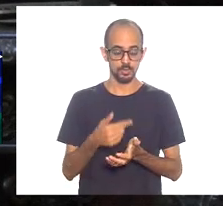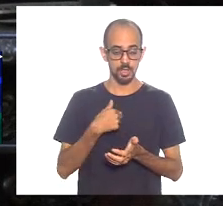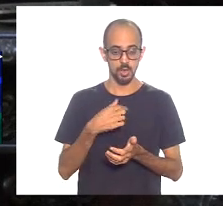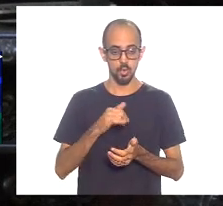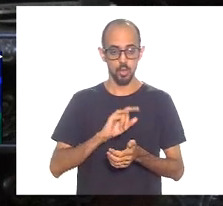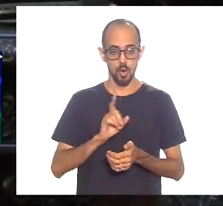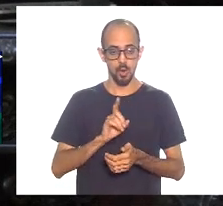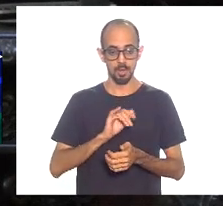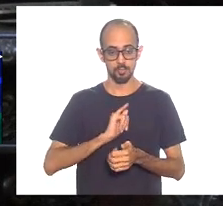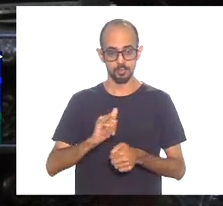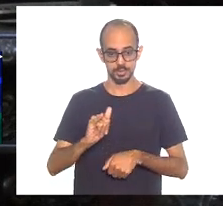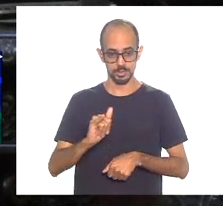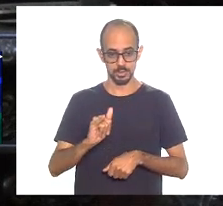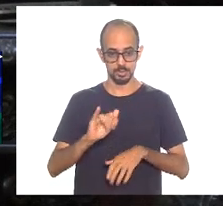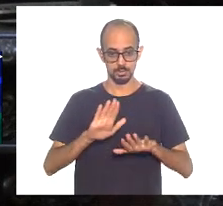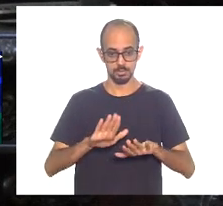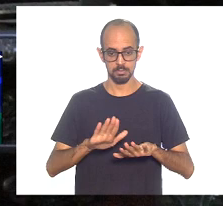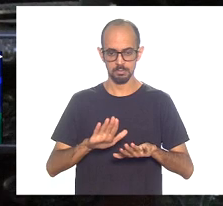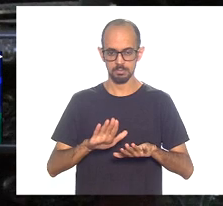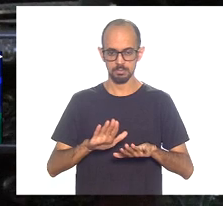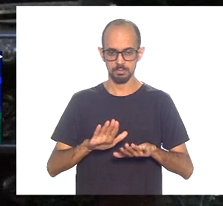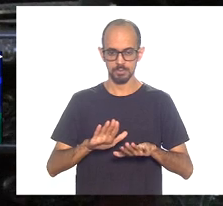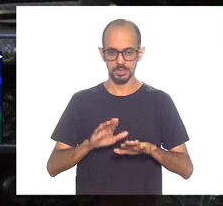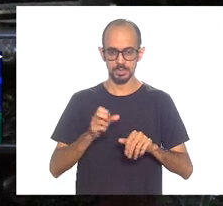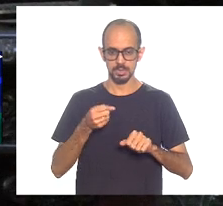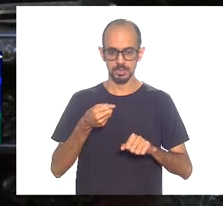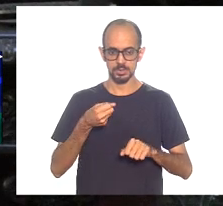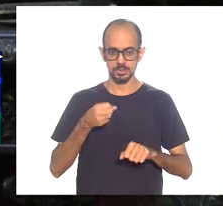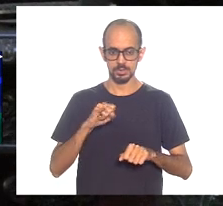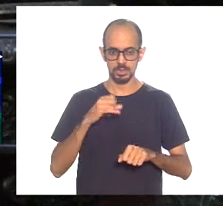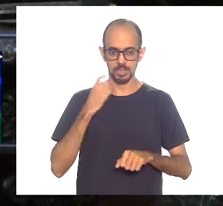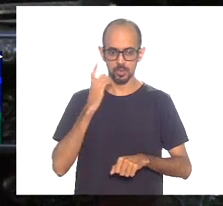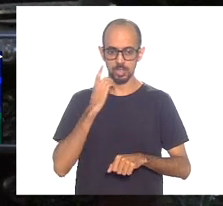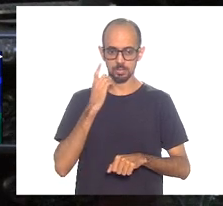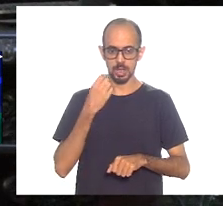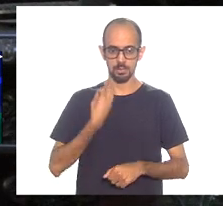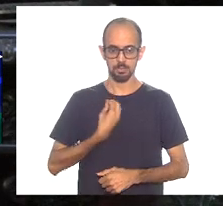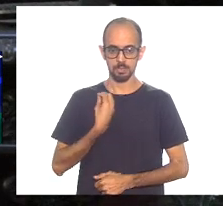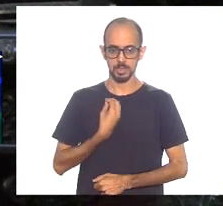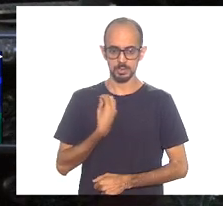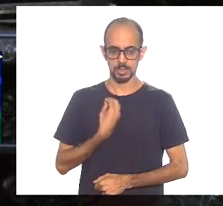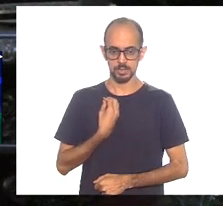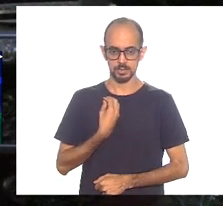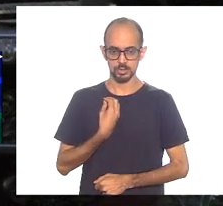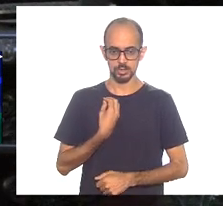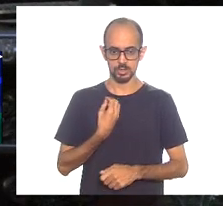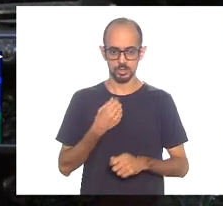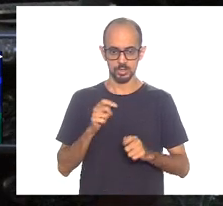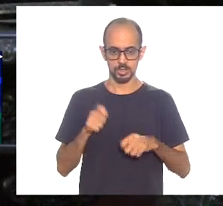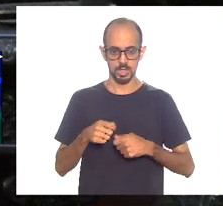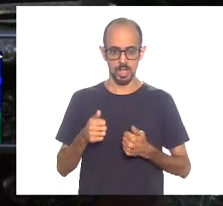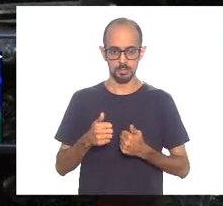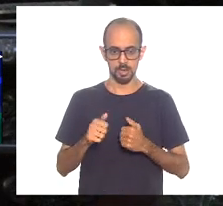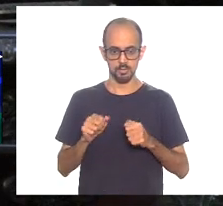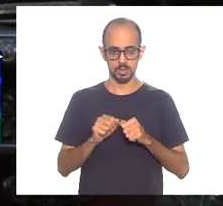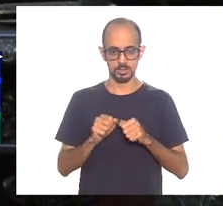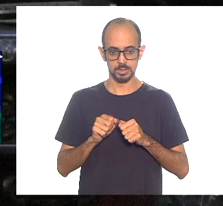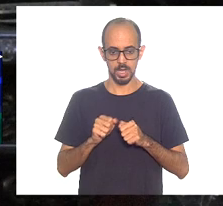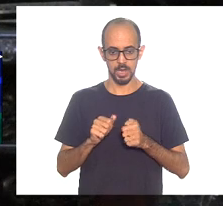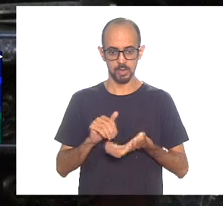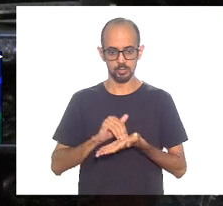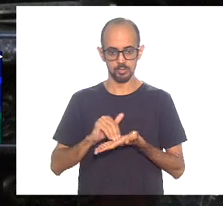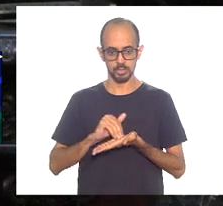ninguém se aqui na casa algum parlamentar presente pudesse secretariar aqui